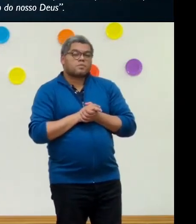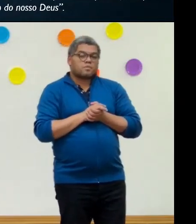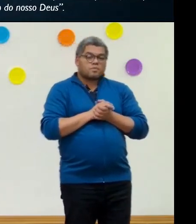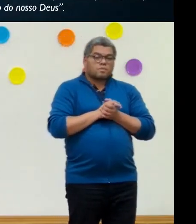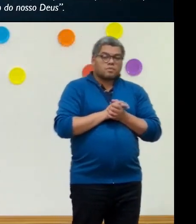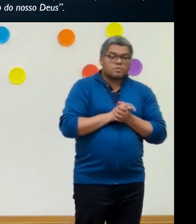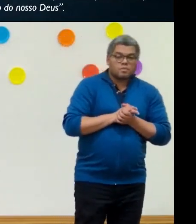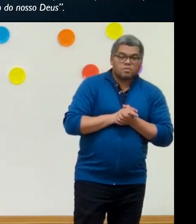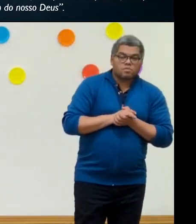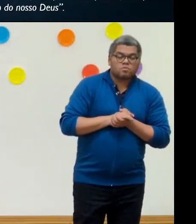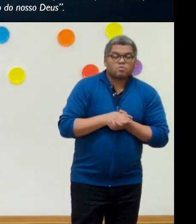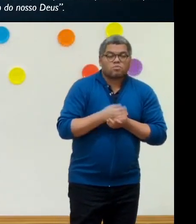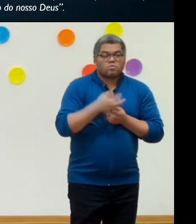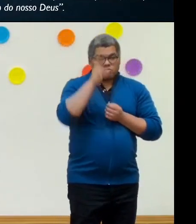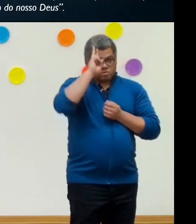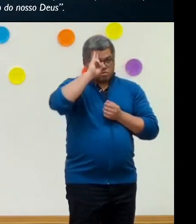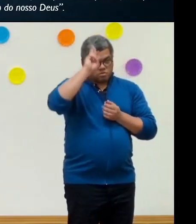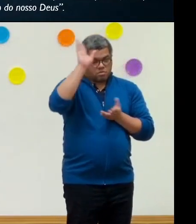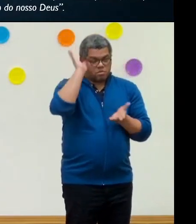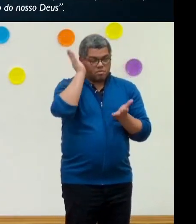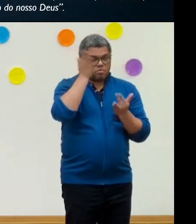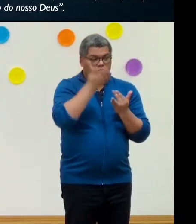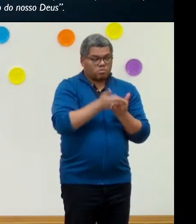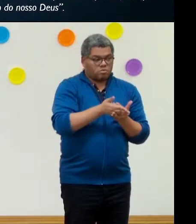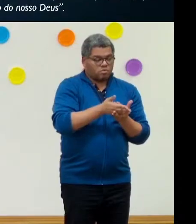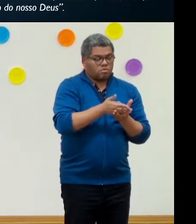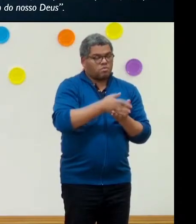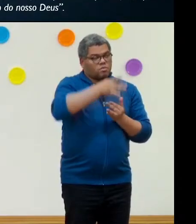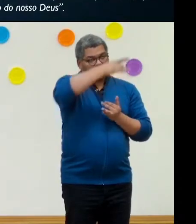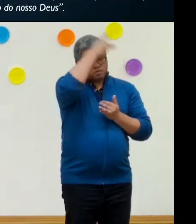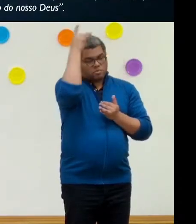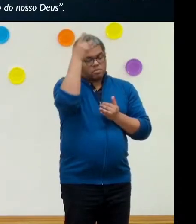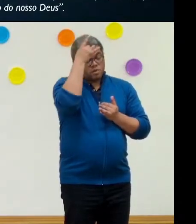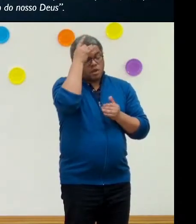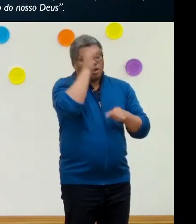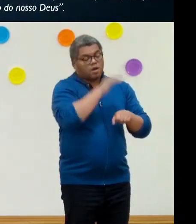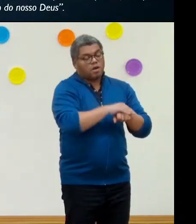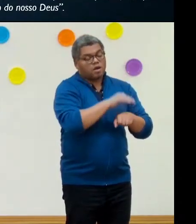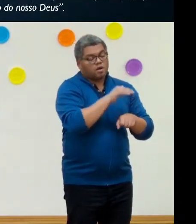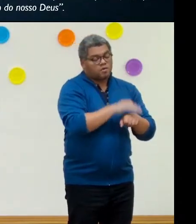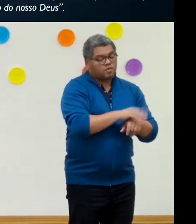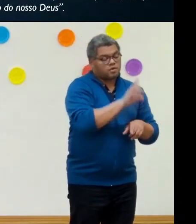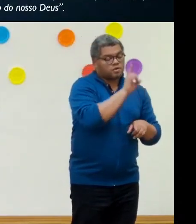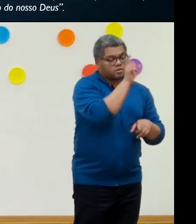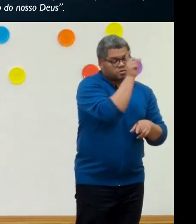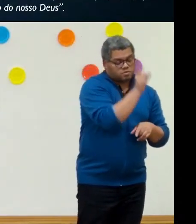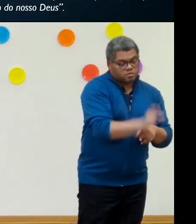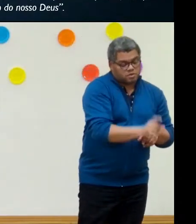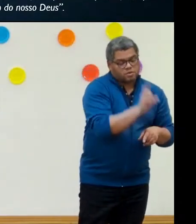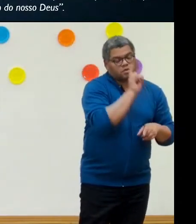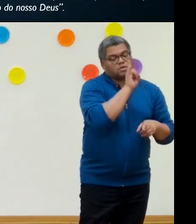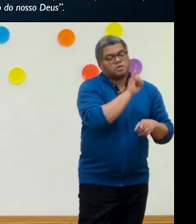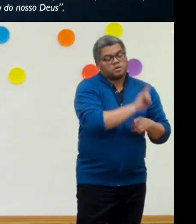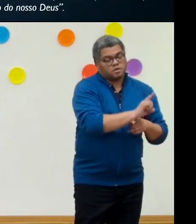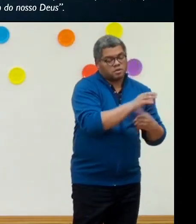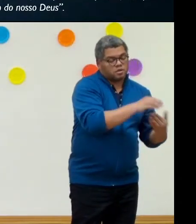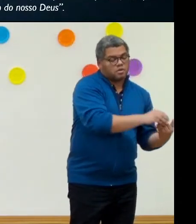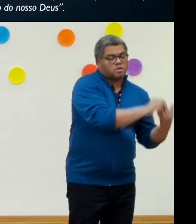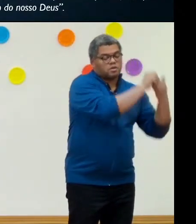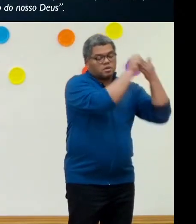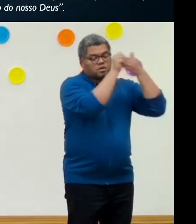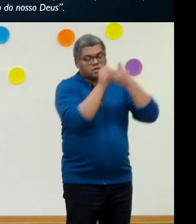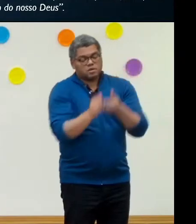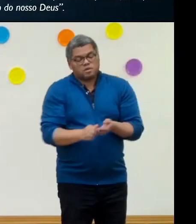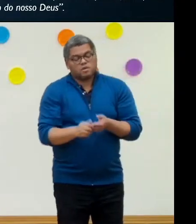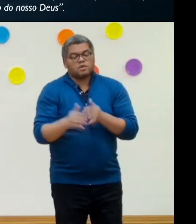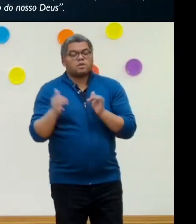O Senhor, pelo seu Espírito, conduz o adúltero ao arrependimento. E essa, meus irmãos, é uma evidência clara que você